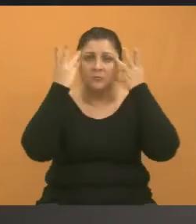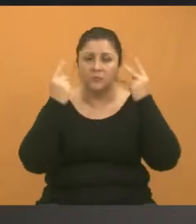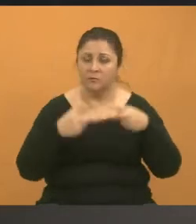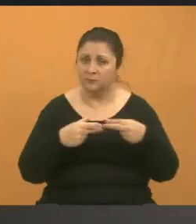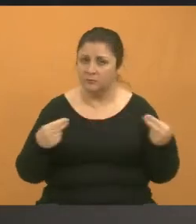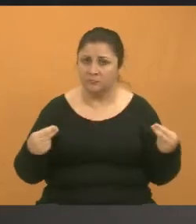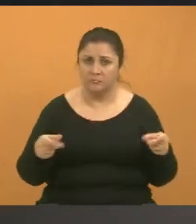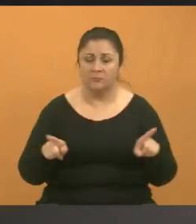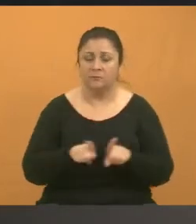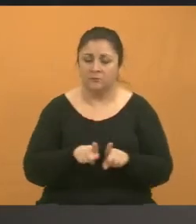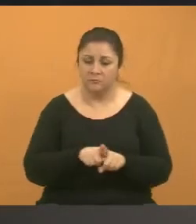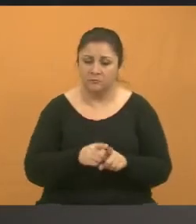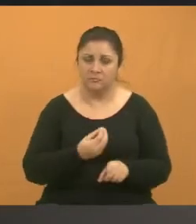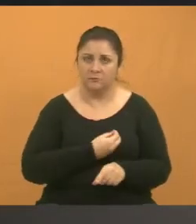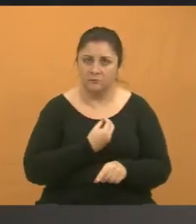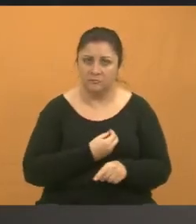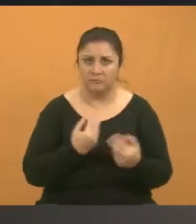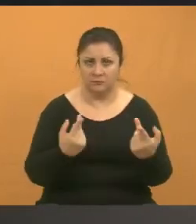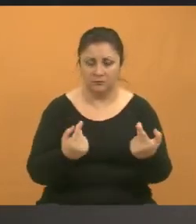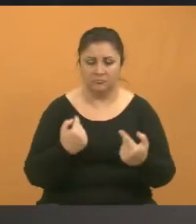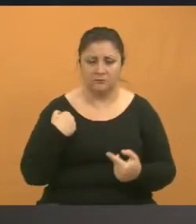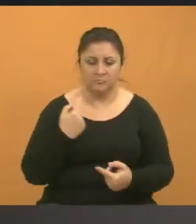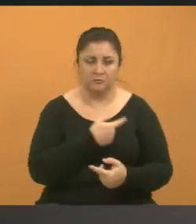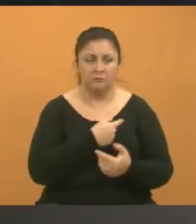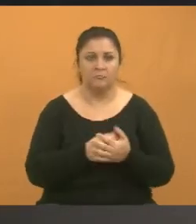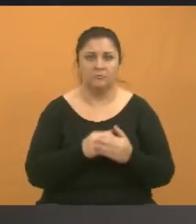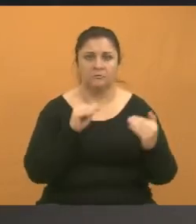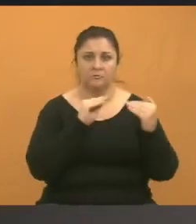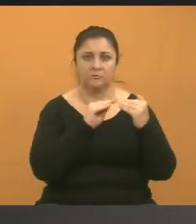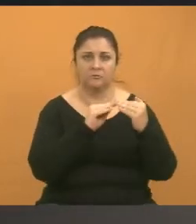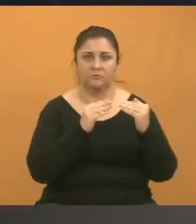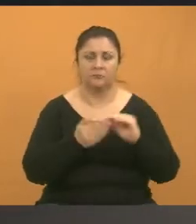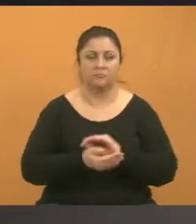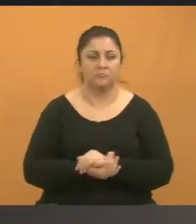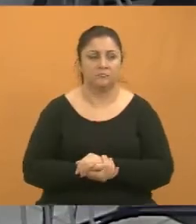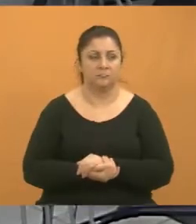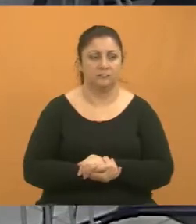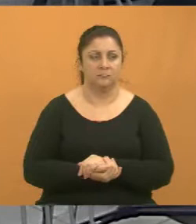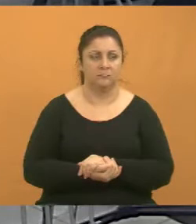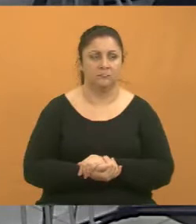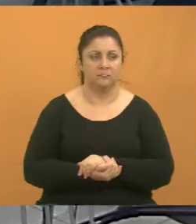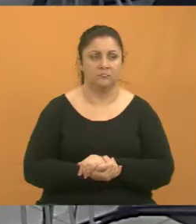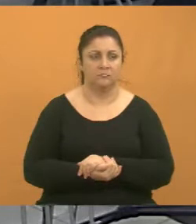também é uma vida assim como a nossa. Voto favorável.